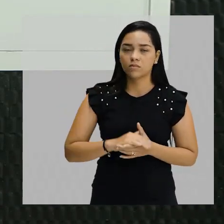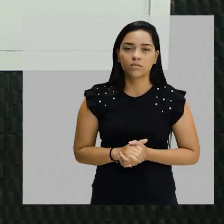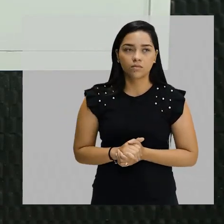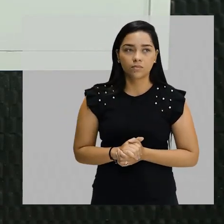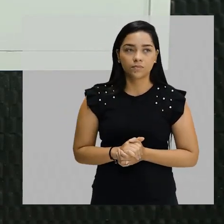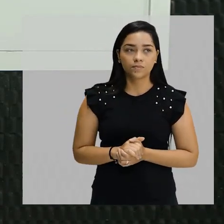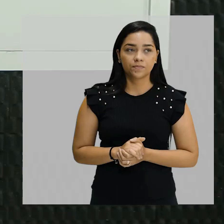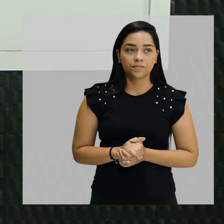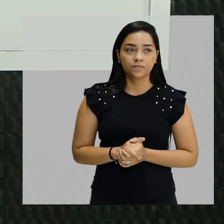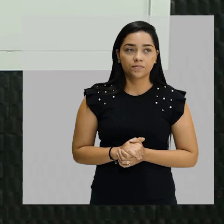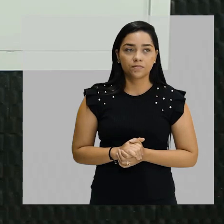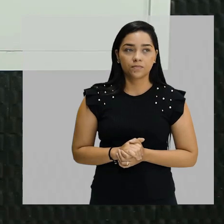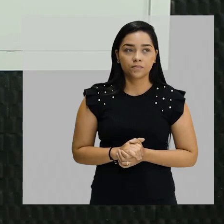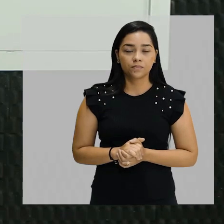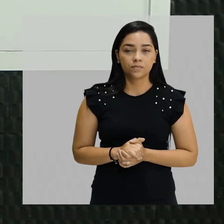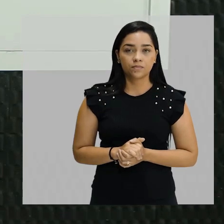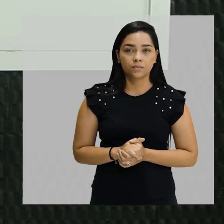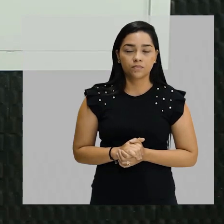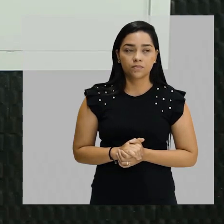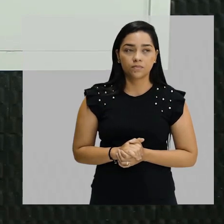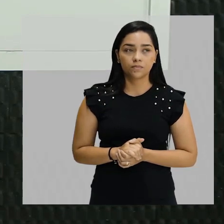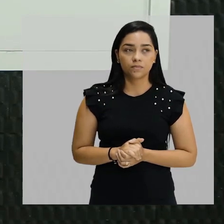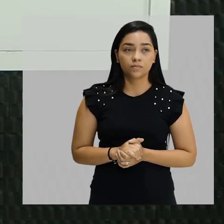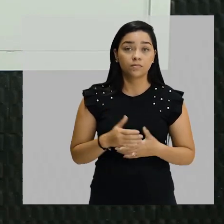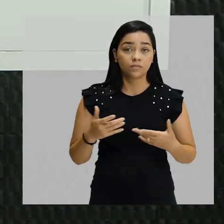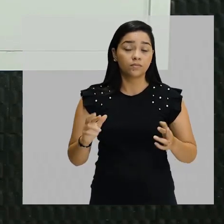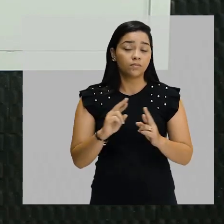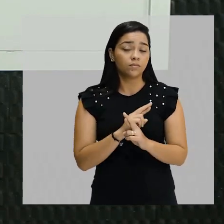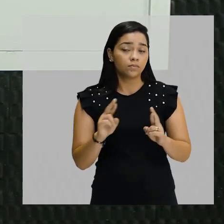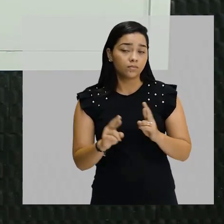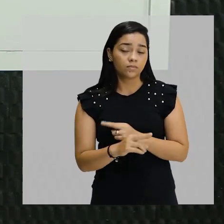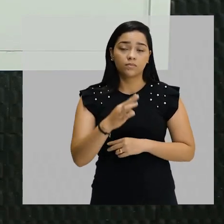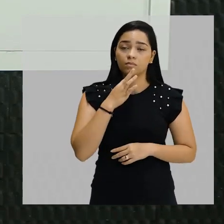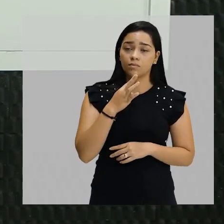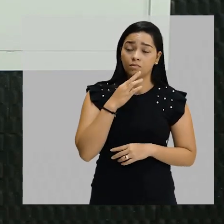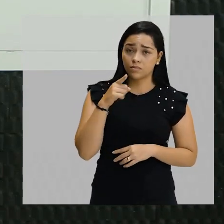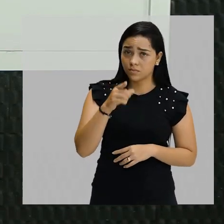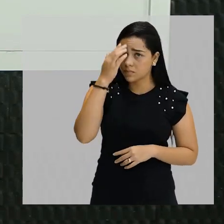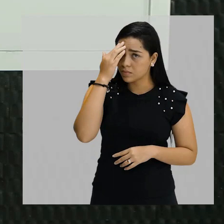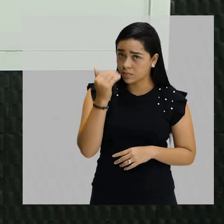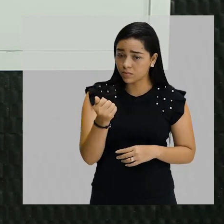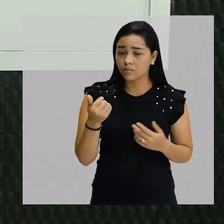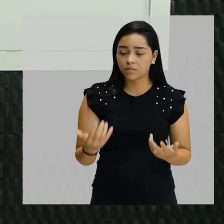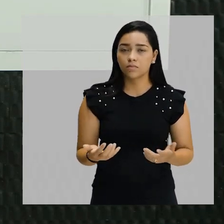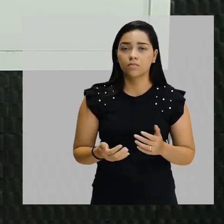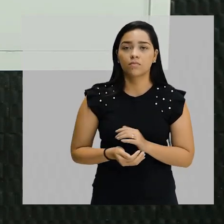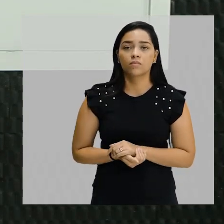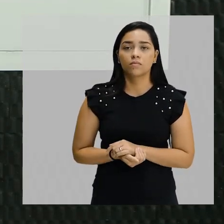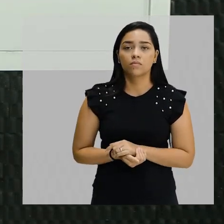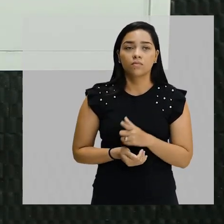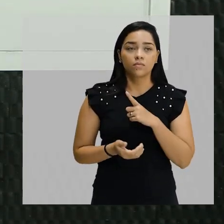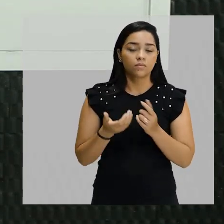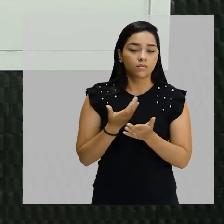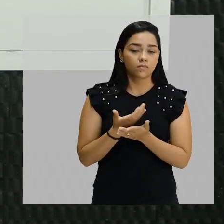categórica Como diria o nosso amigo cante certo na relação de conhecimento você sabe tá nós temos